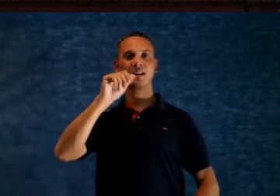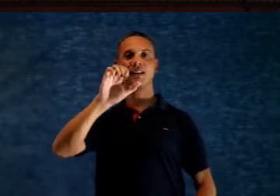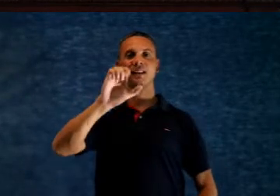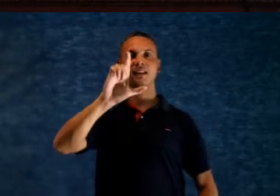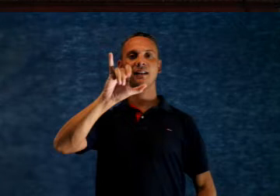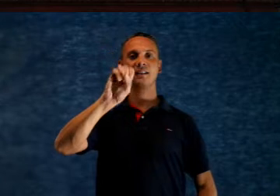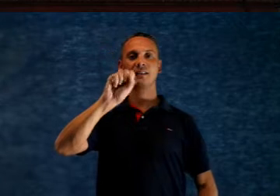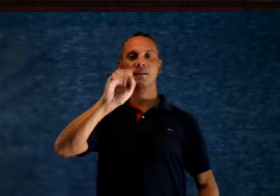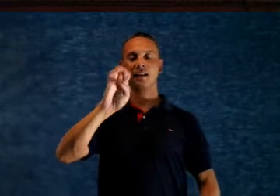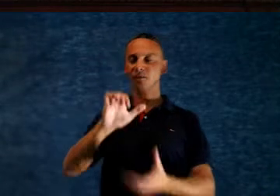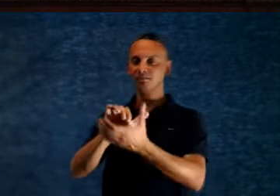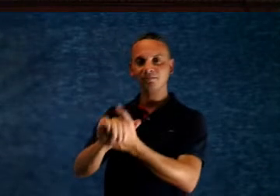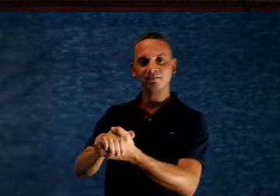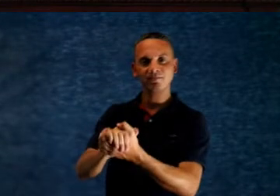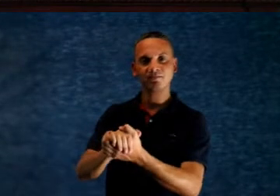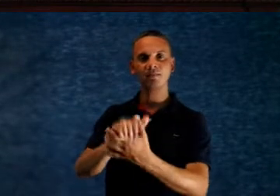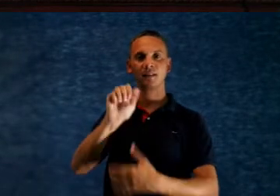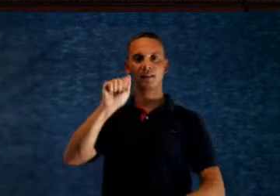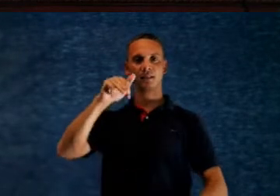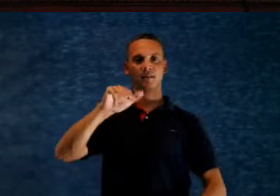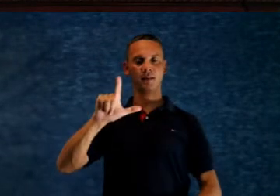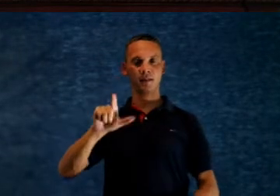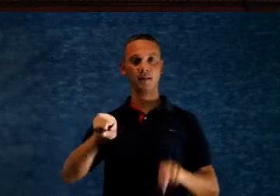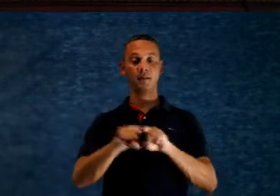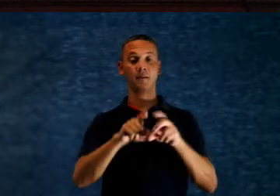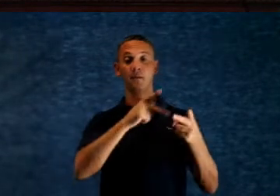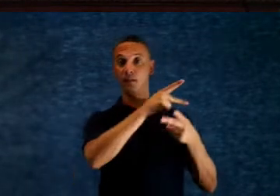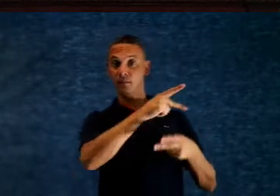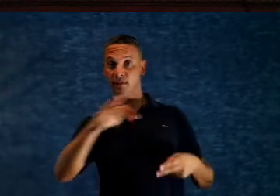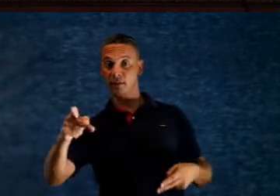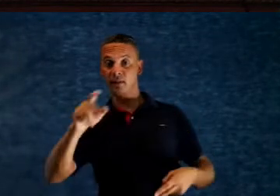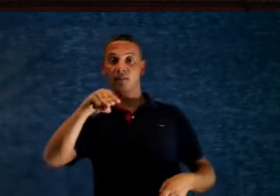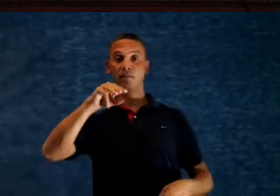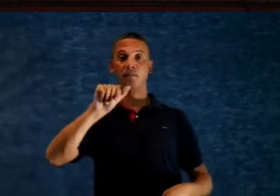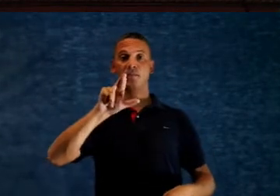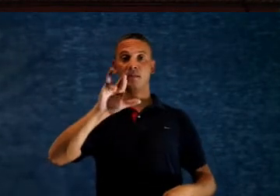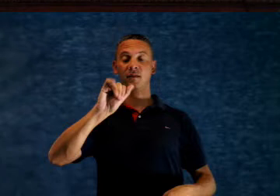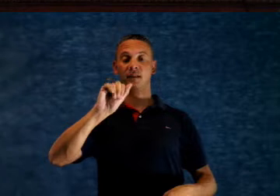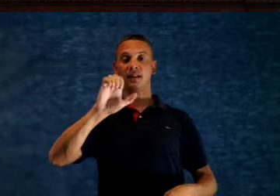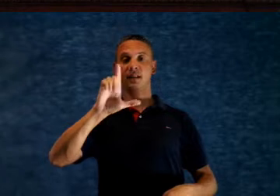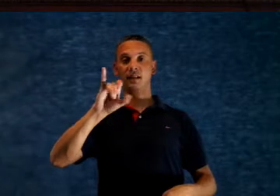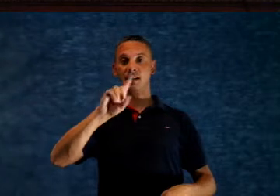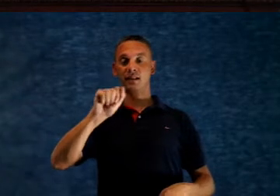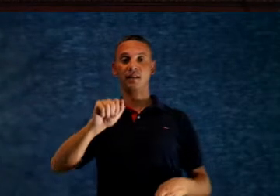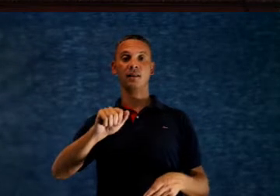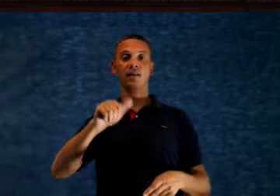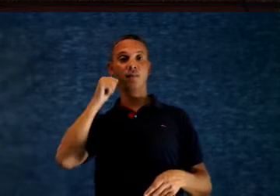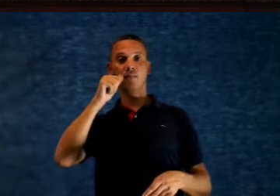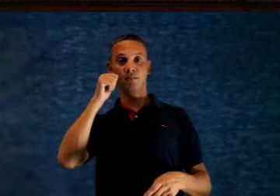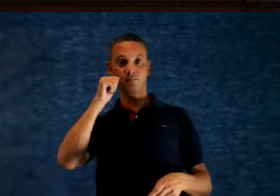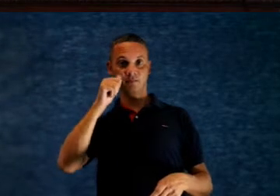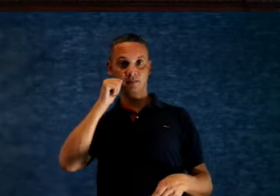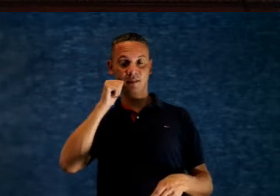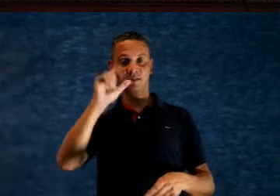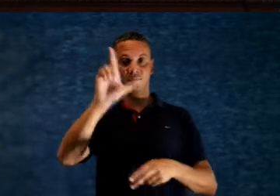Renault, da Academia Mineira de Letras, a presidente Maria Elisa Chaves Machado, da Academia Feminina Mineira de Letras,